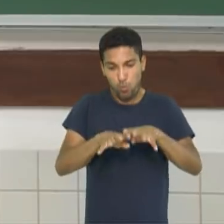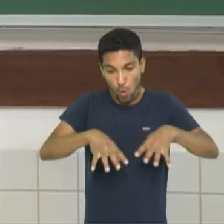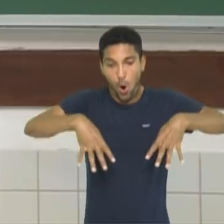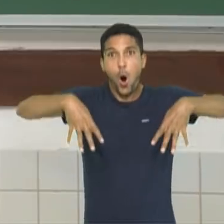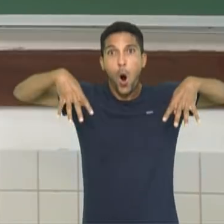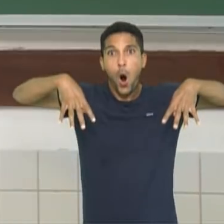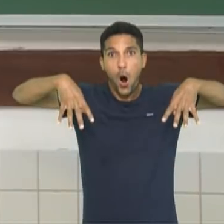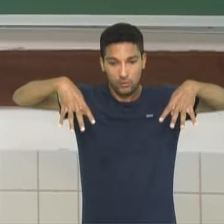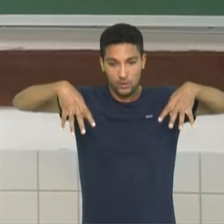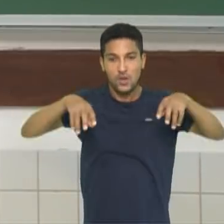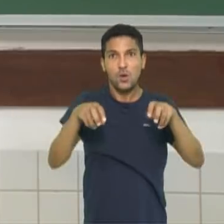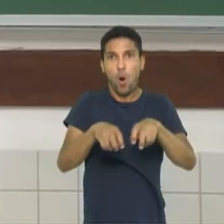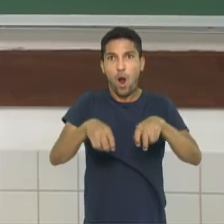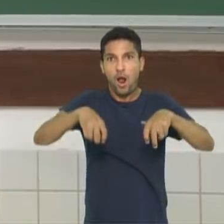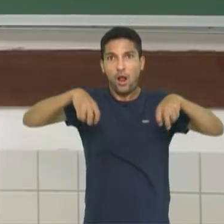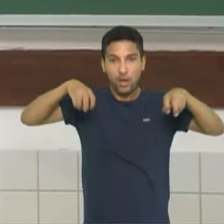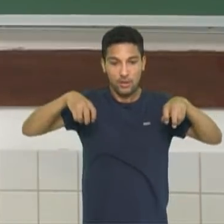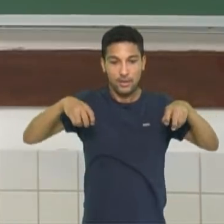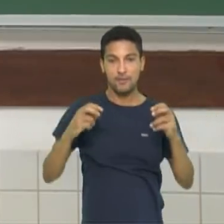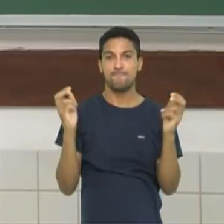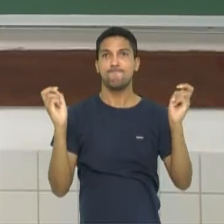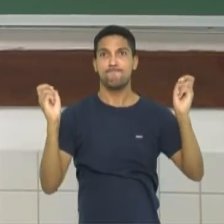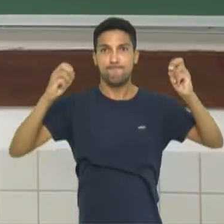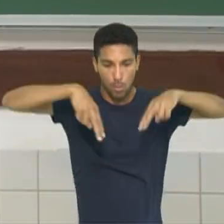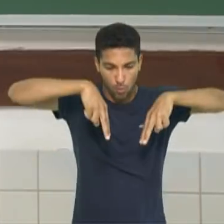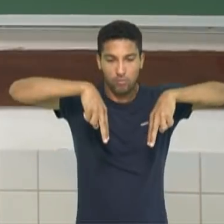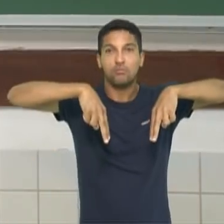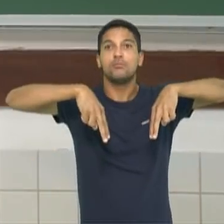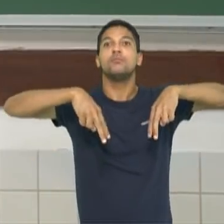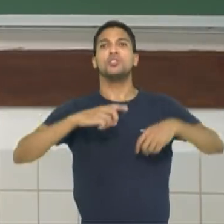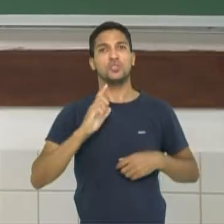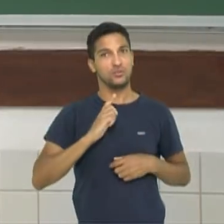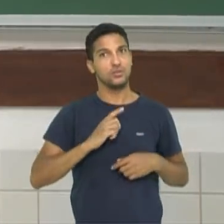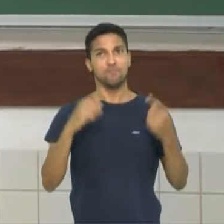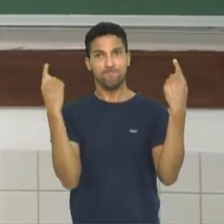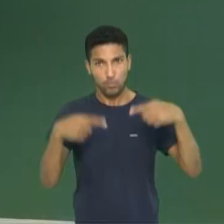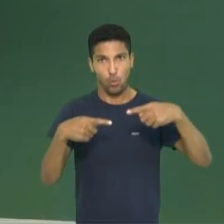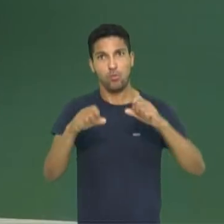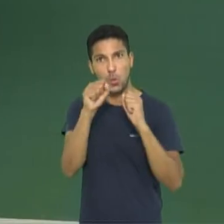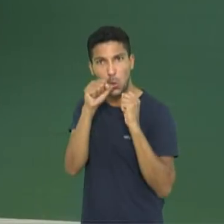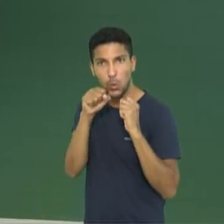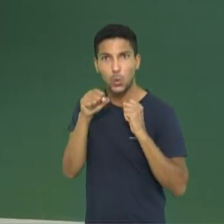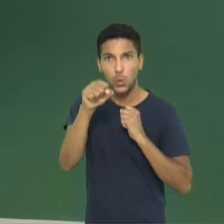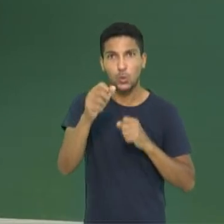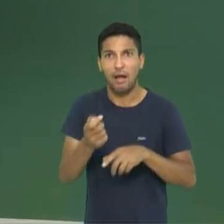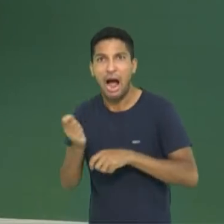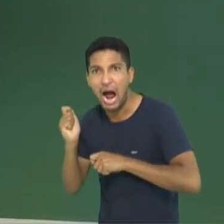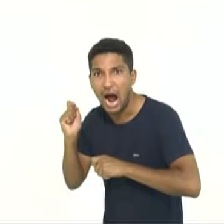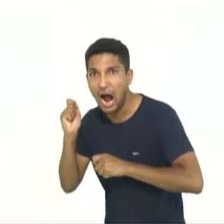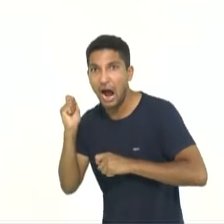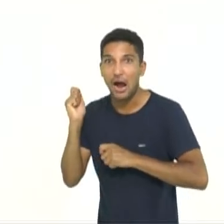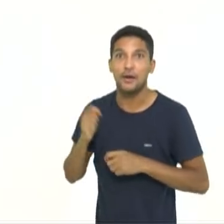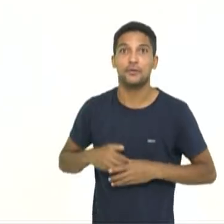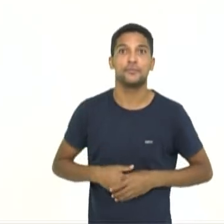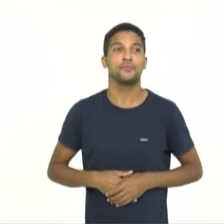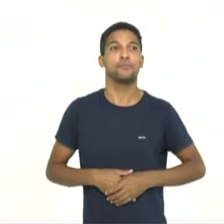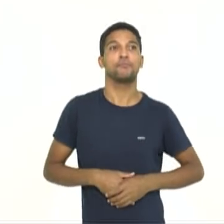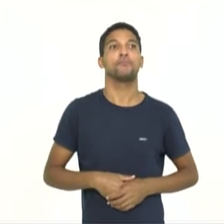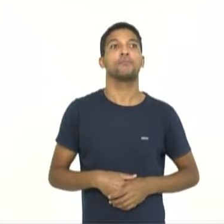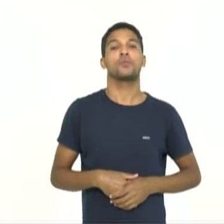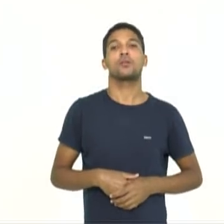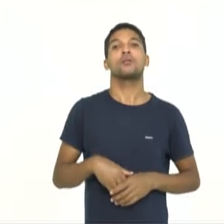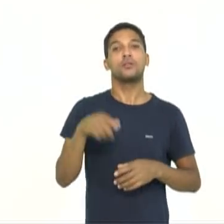nos Jogos Olímpicos desde antes do Senhor Barão, tá? Antes dos Jogos Olímpicos modernos.